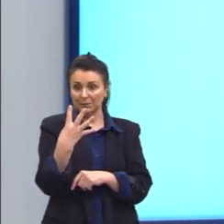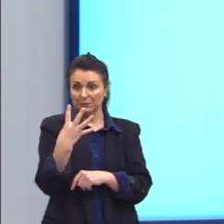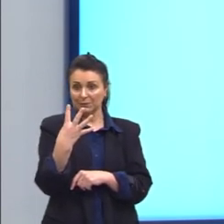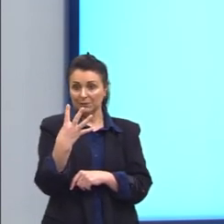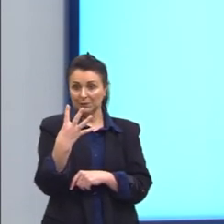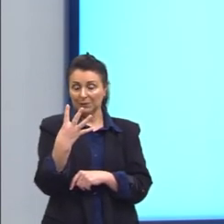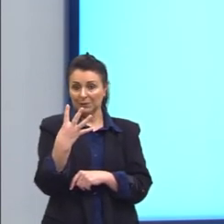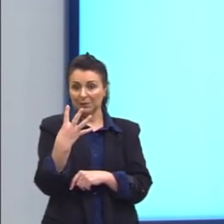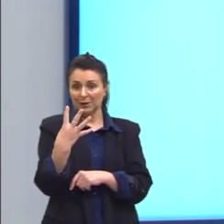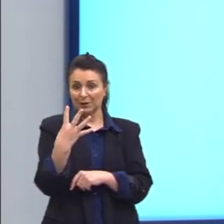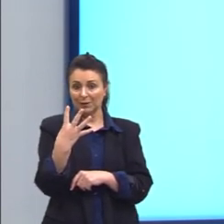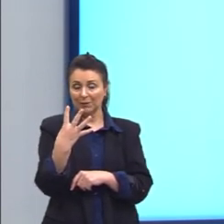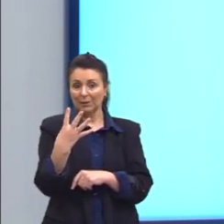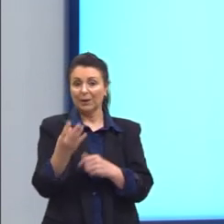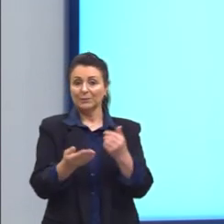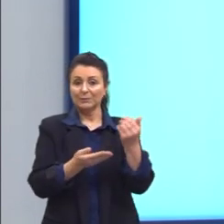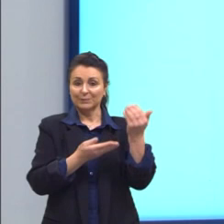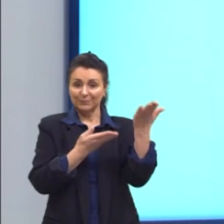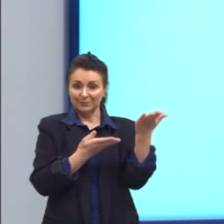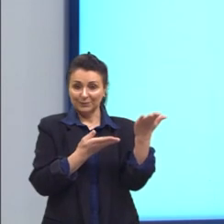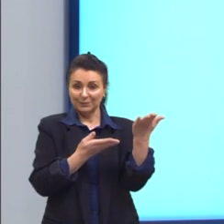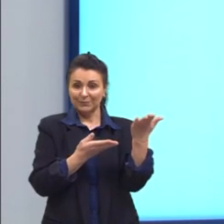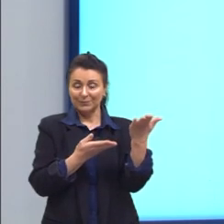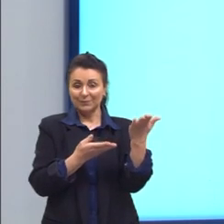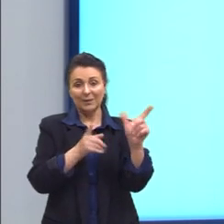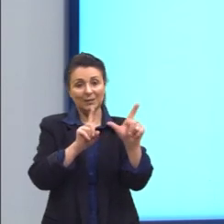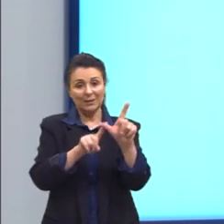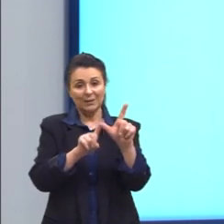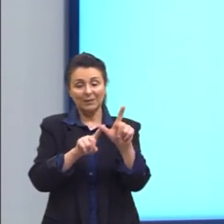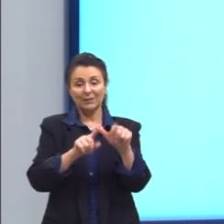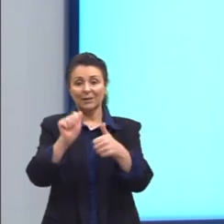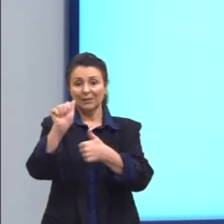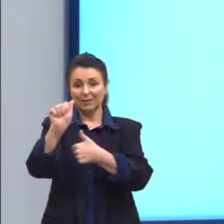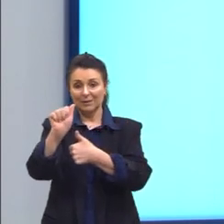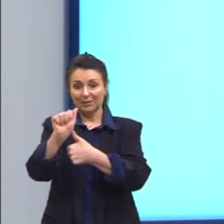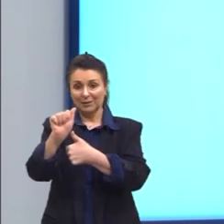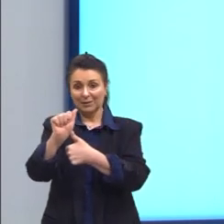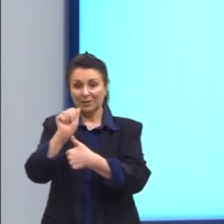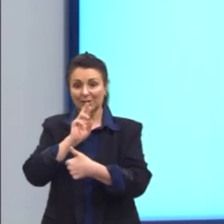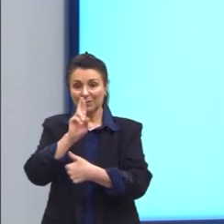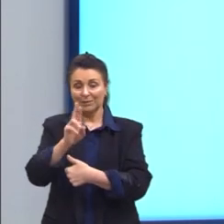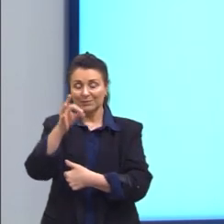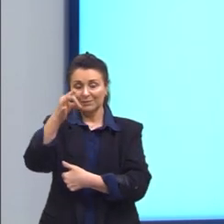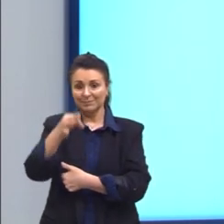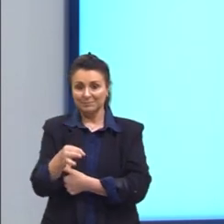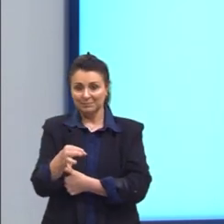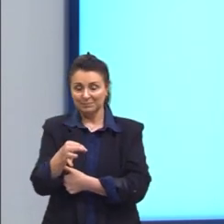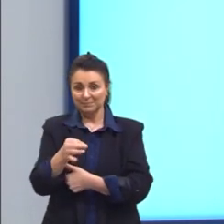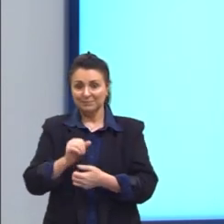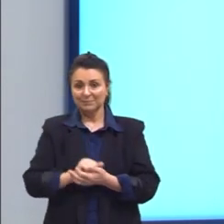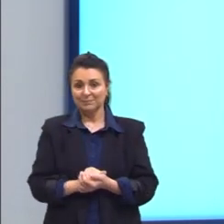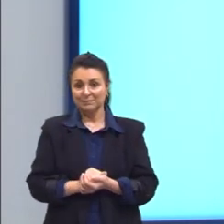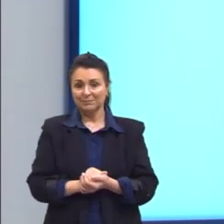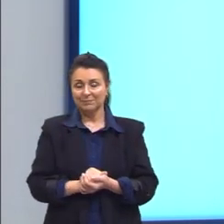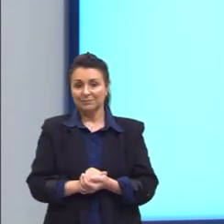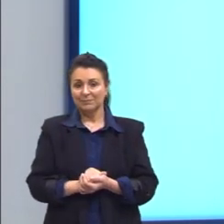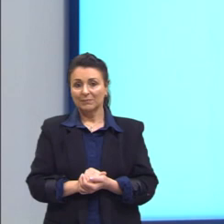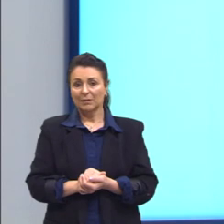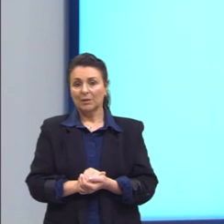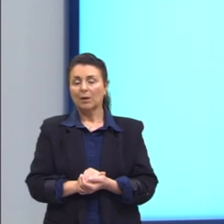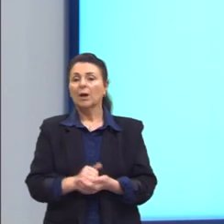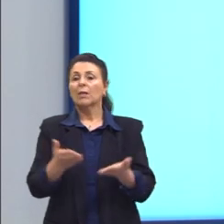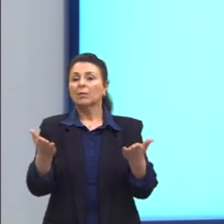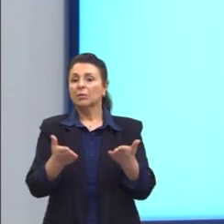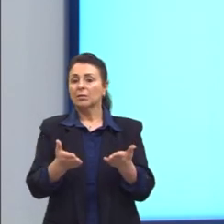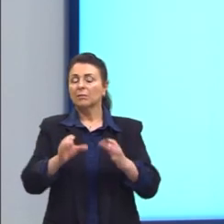quatro triângulos equiláteros letra A seria nossa alternativa correta tão aqui gente